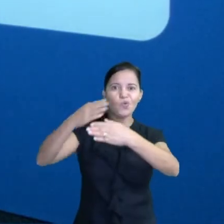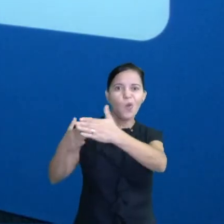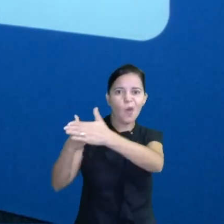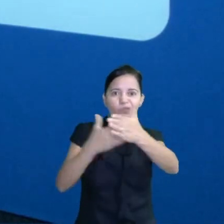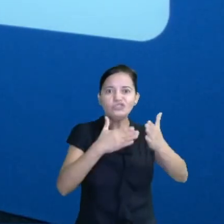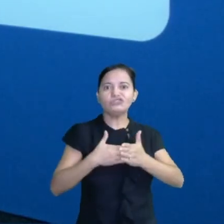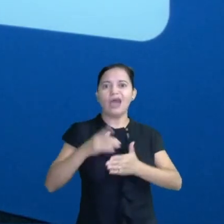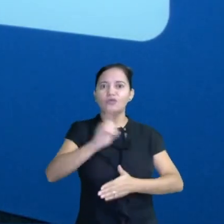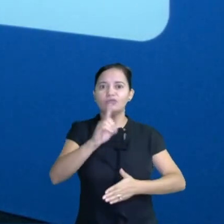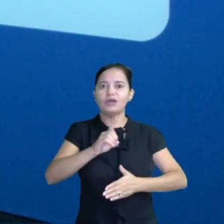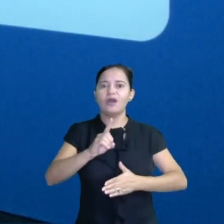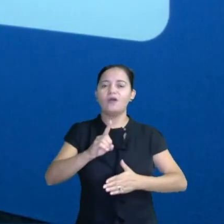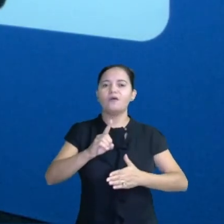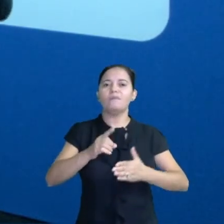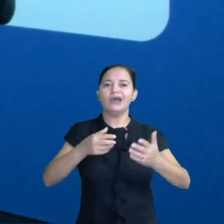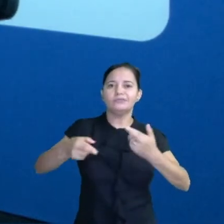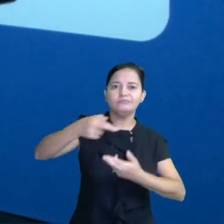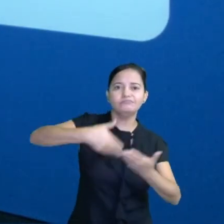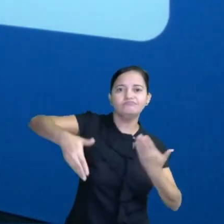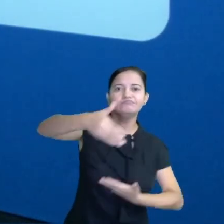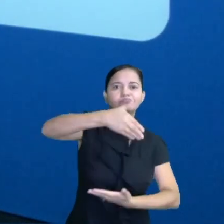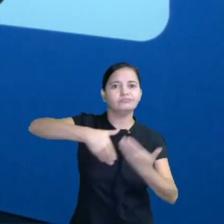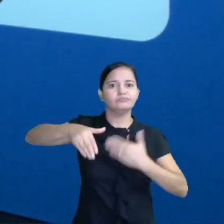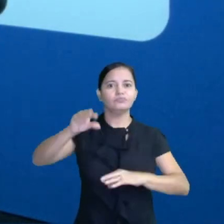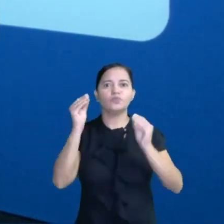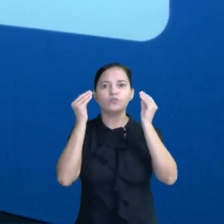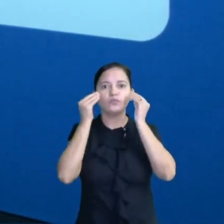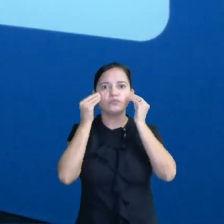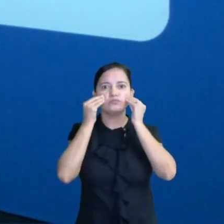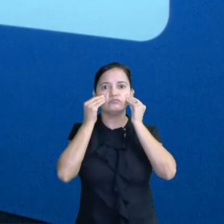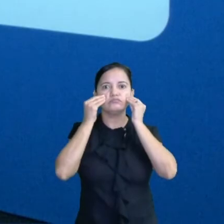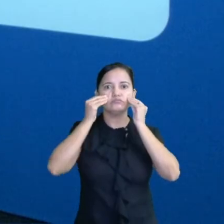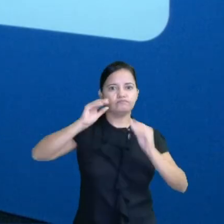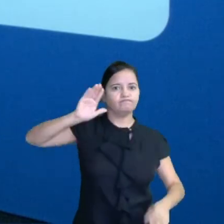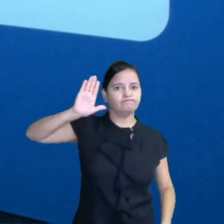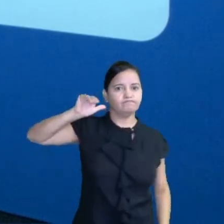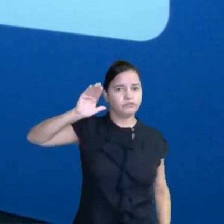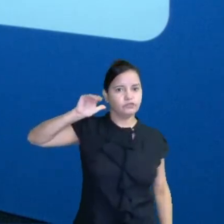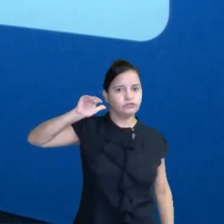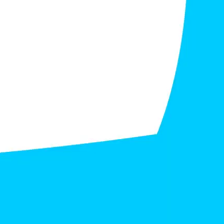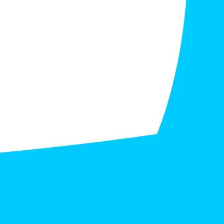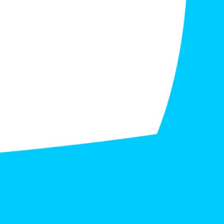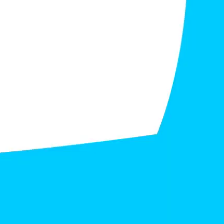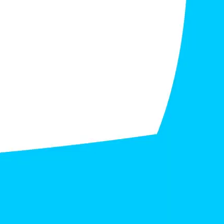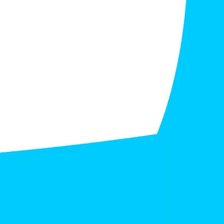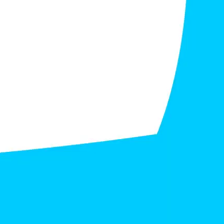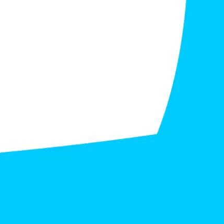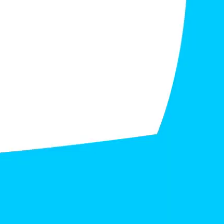para construir pontes. Um cheiro enorme em todos. Tchau, tchau. Tchau, tchau.